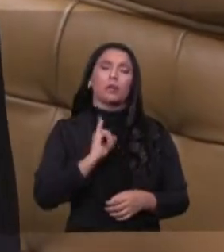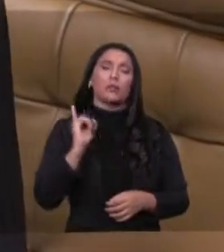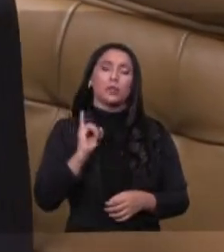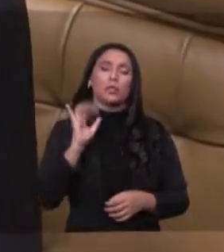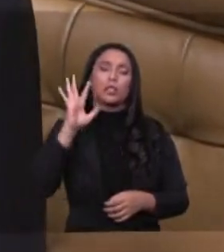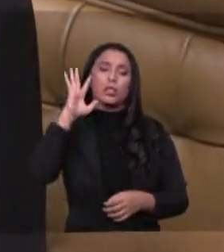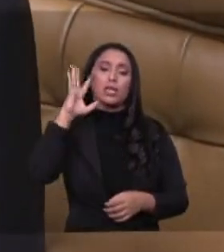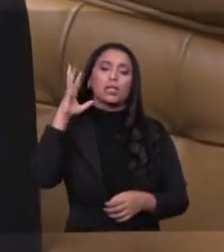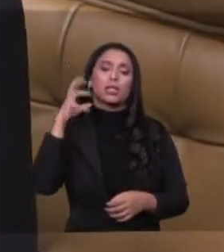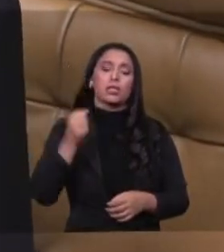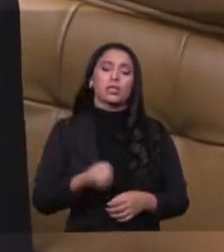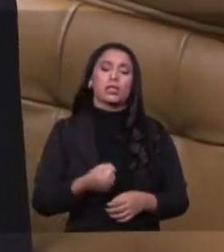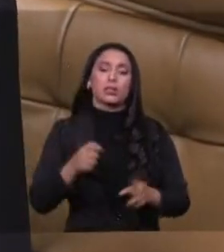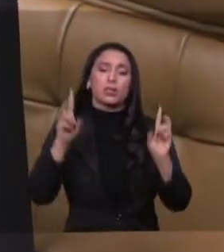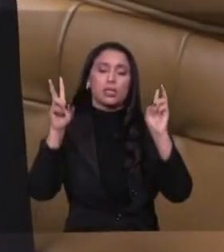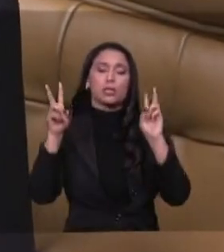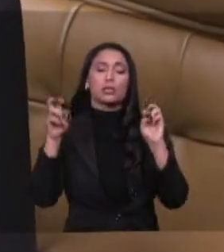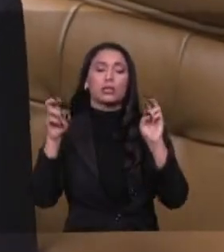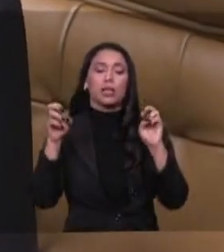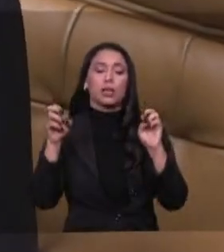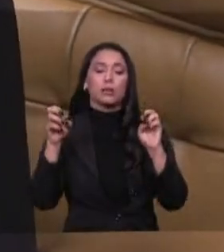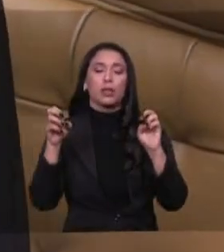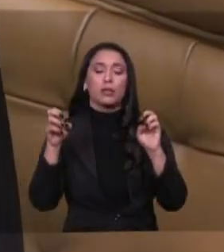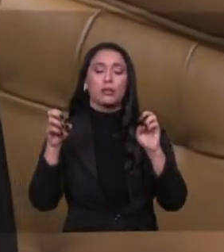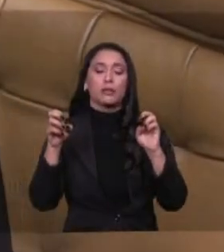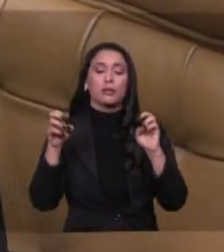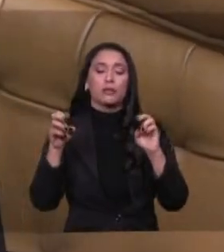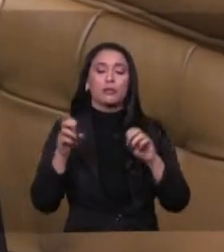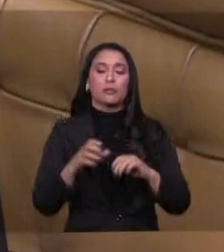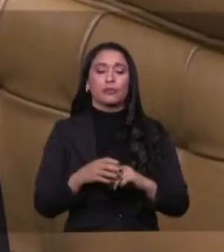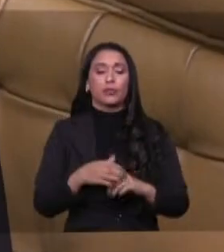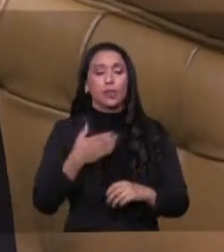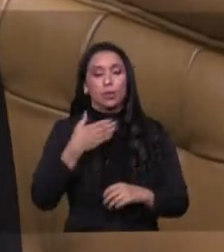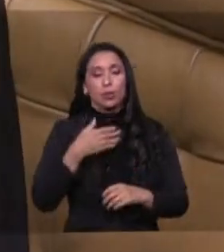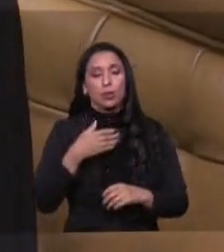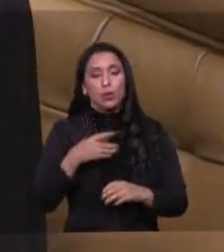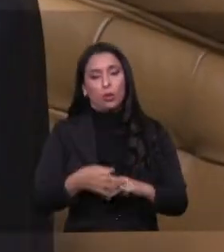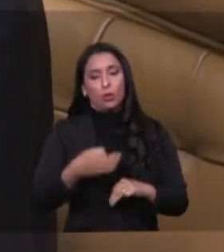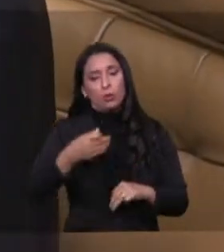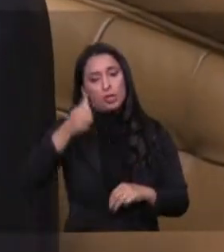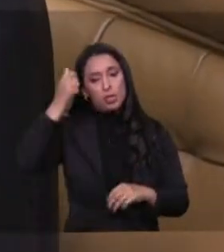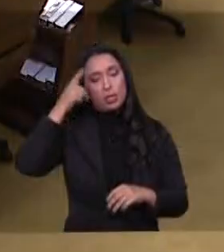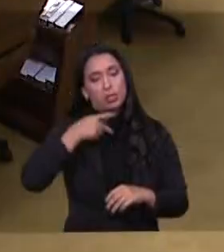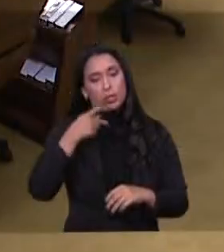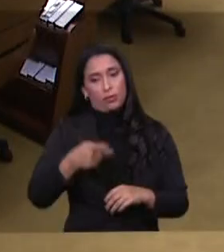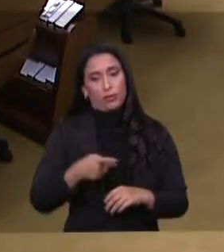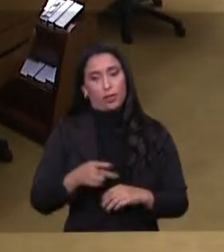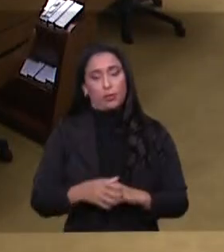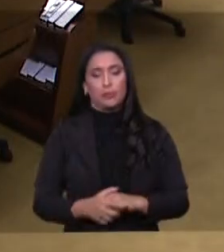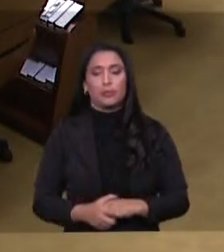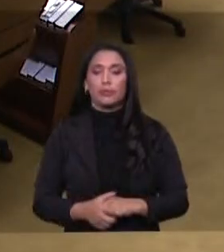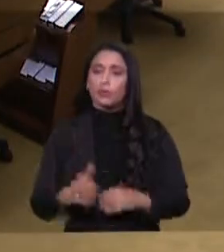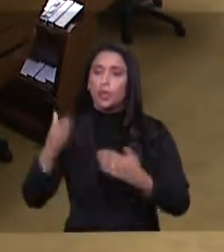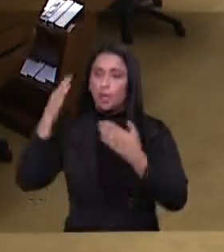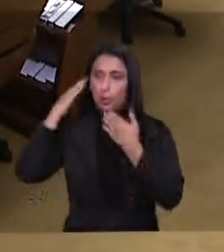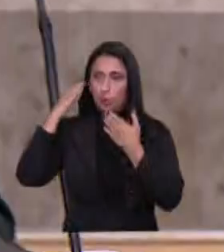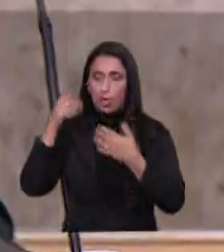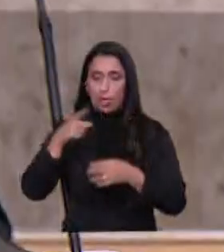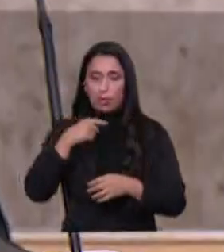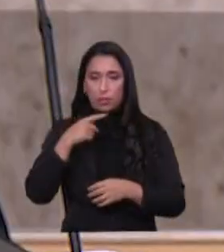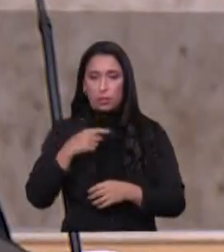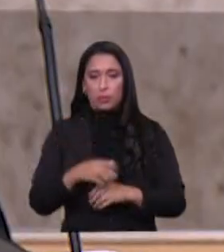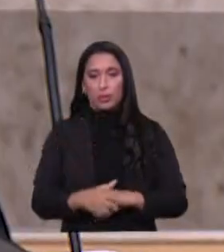haja a decisão a propósito dessa questão, inclusive da suscitação trazida pelo Ministério da Justiça. Obrigada, ministro